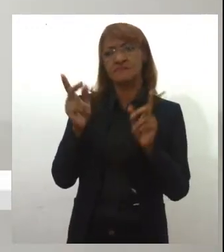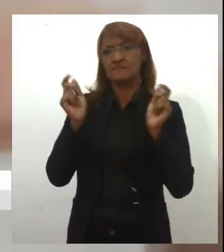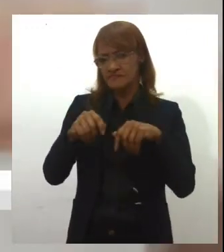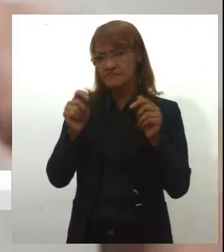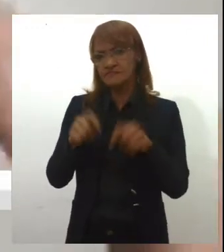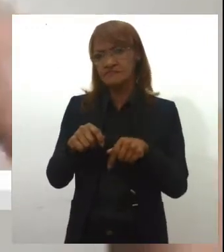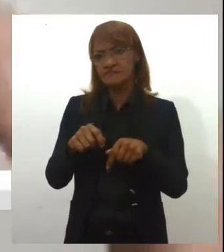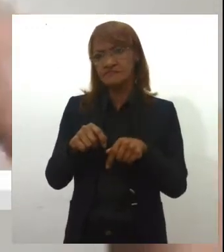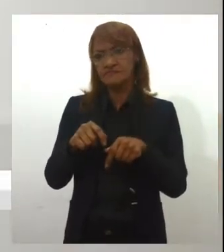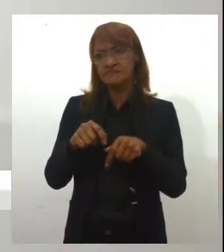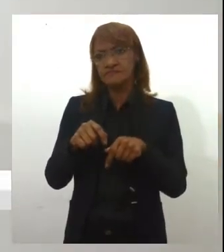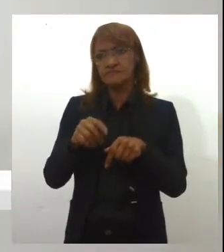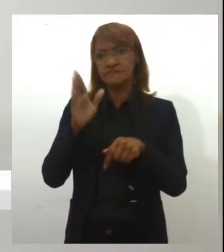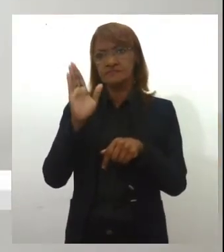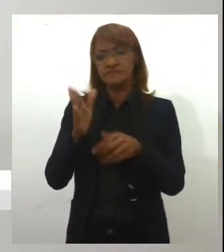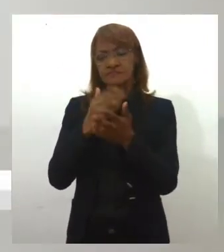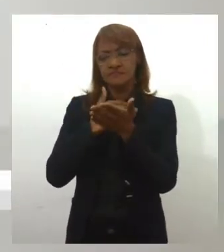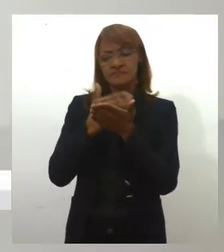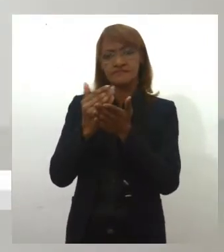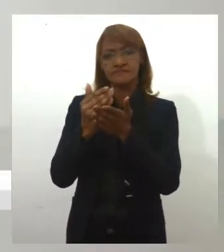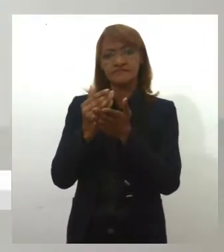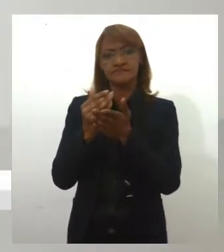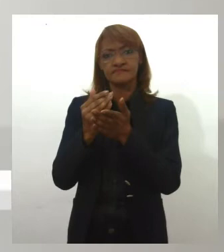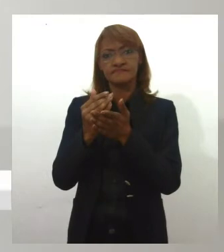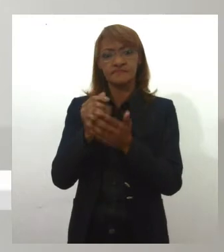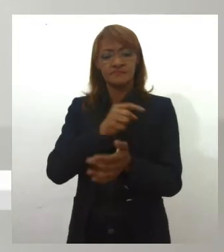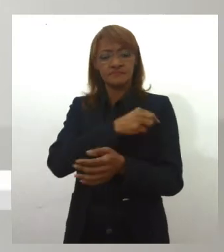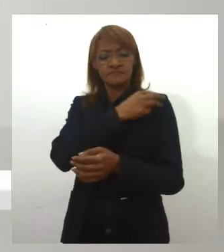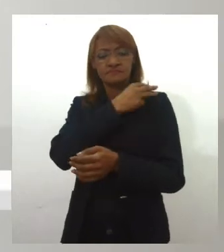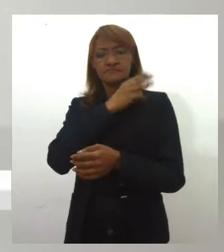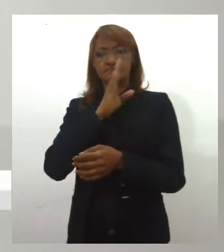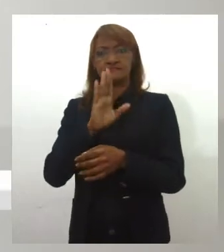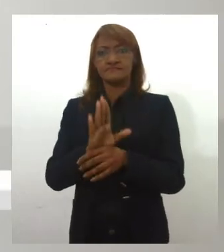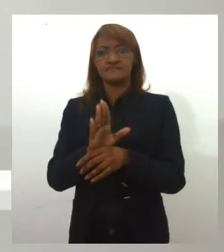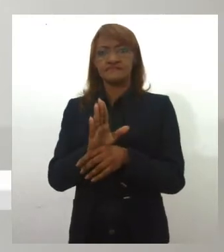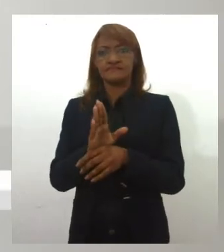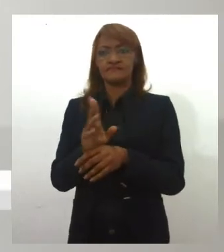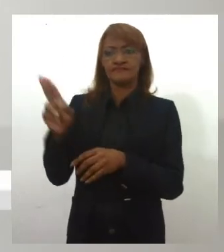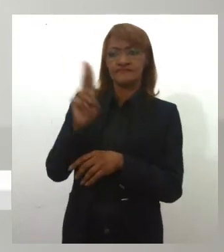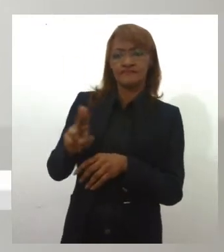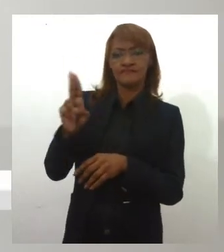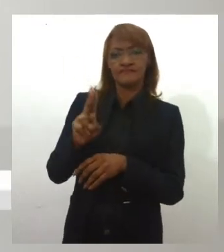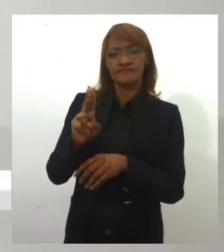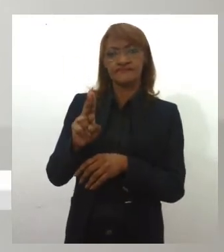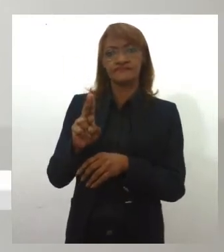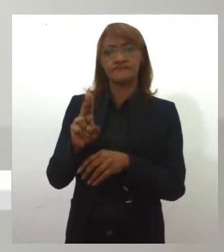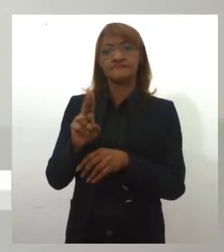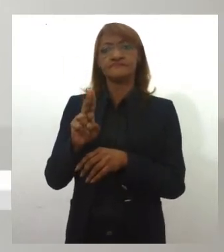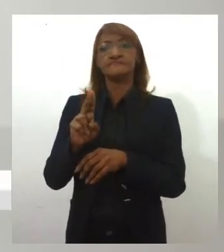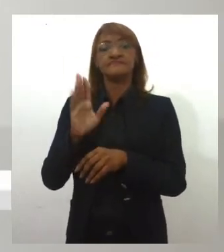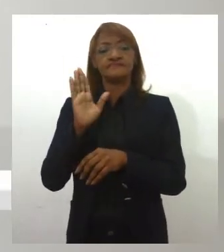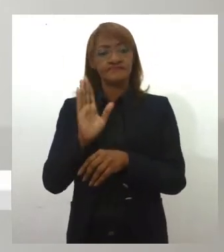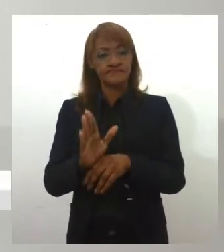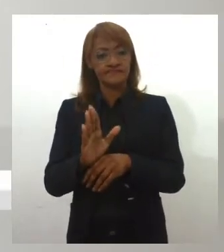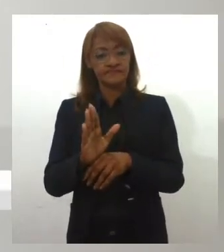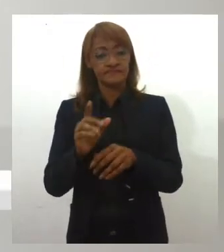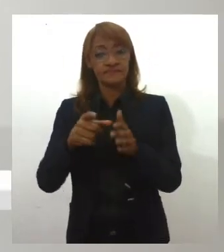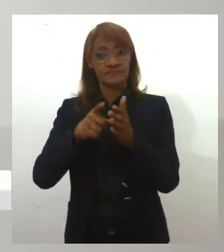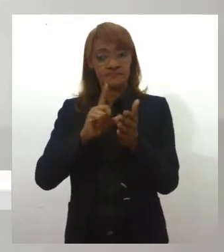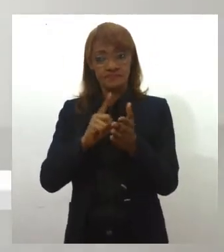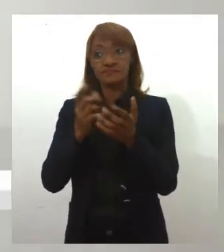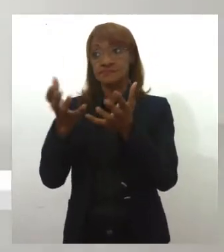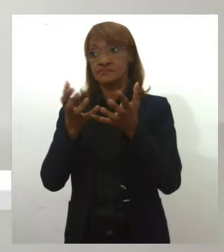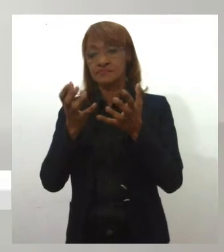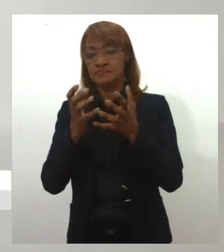do ensino médio e já façam a universidade? E aí nós conversamos, no primeiro momento elas queriam, depois elas